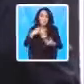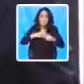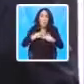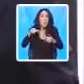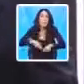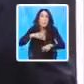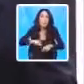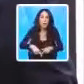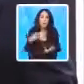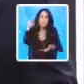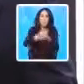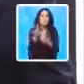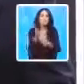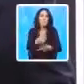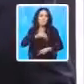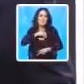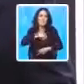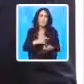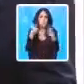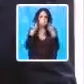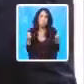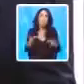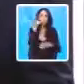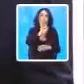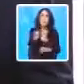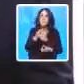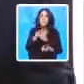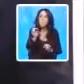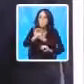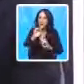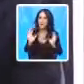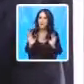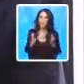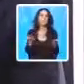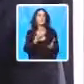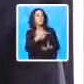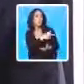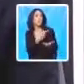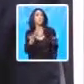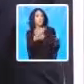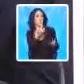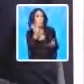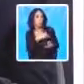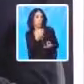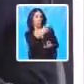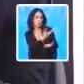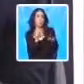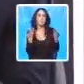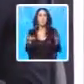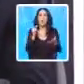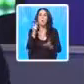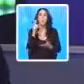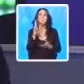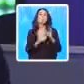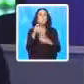compromissos internos. O pagamento, por exemplo, de salários na função pública. O Estado não tem. Diz o Dr. Francisco Louçã, e bem, o juro